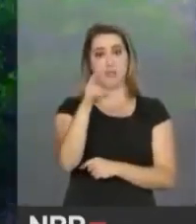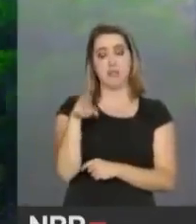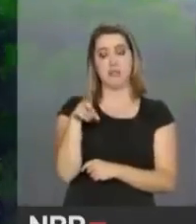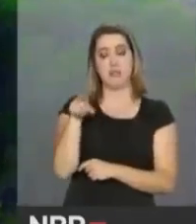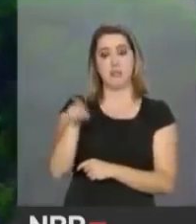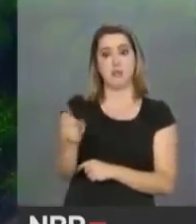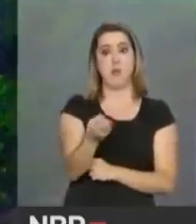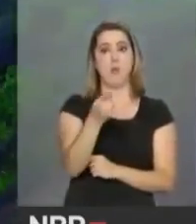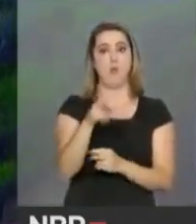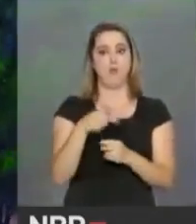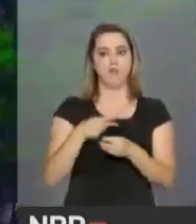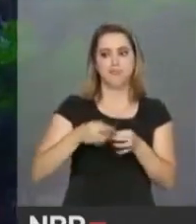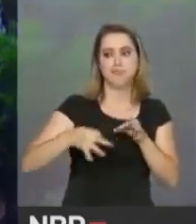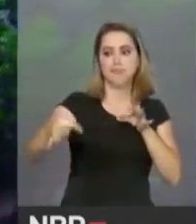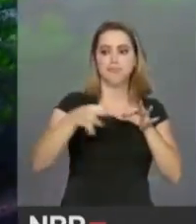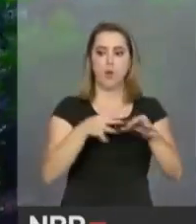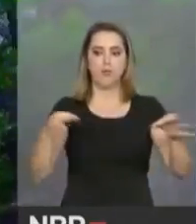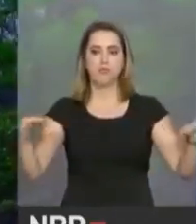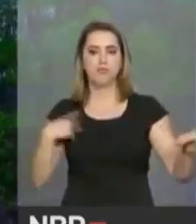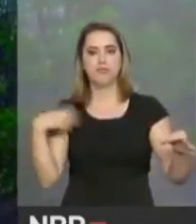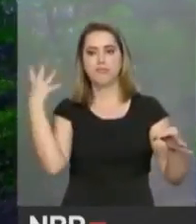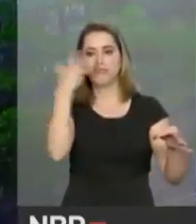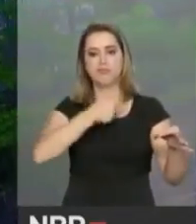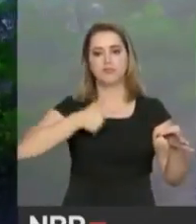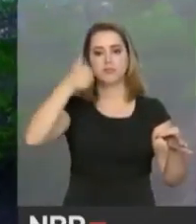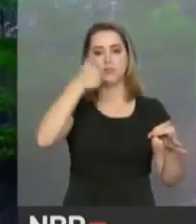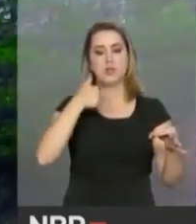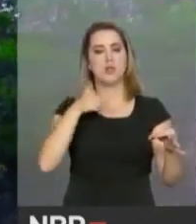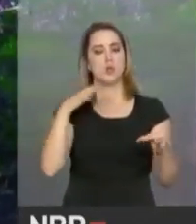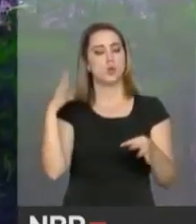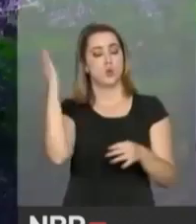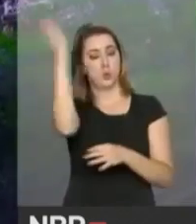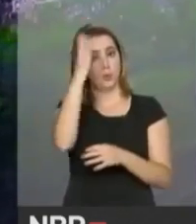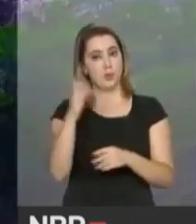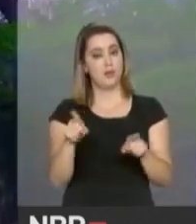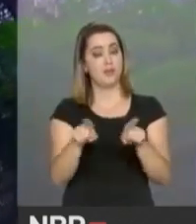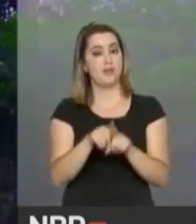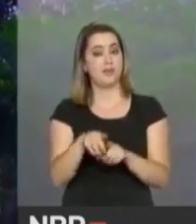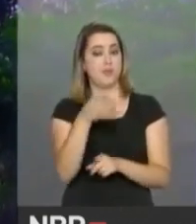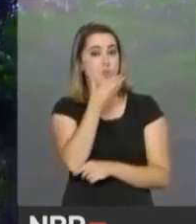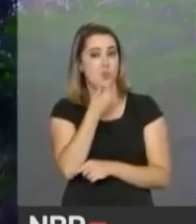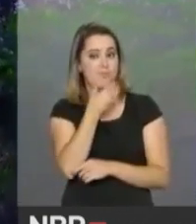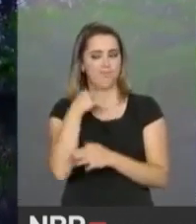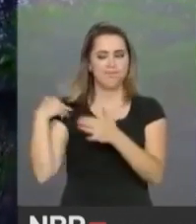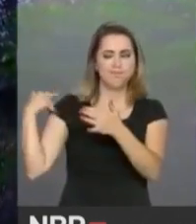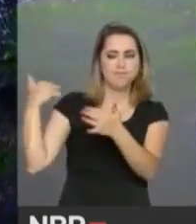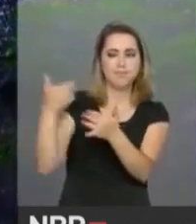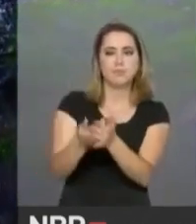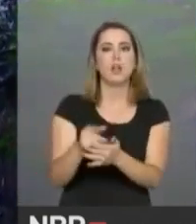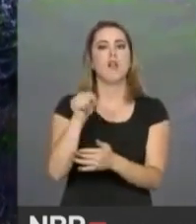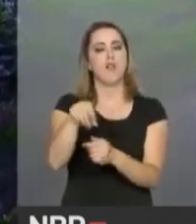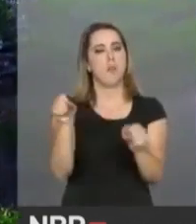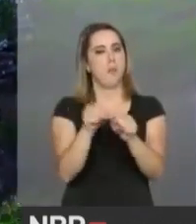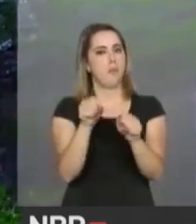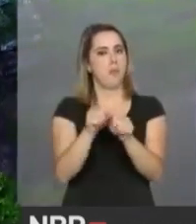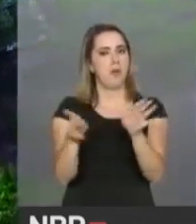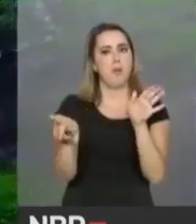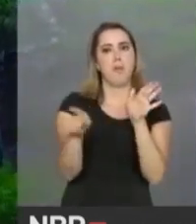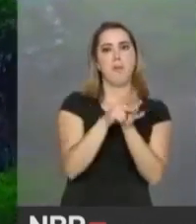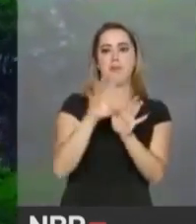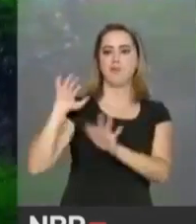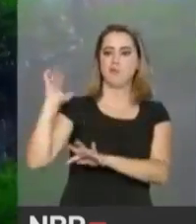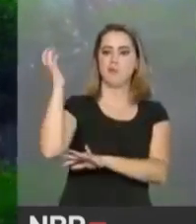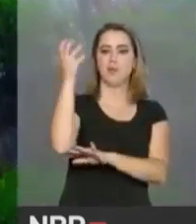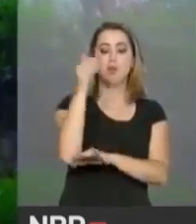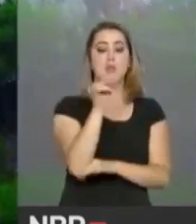belezas naturais e vestígios da pré-história do Brasil e da humanidade. São obras-primas feitas pela natureza, como a